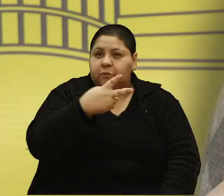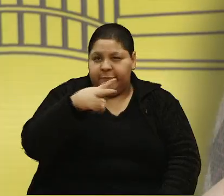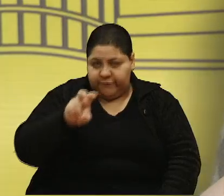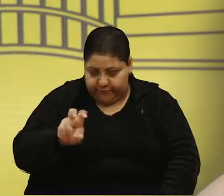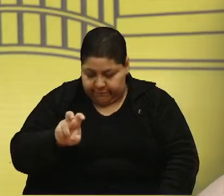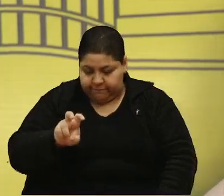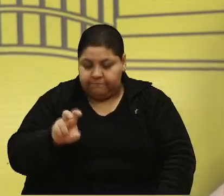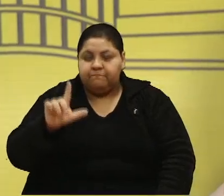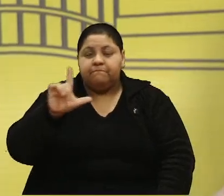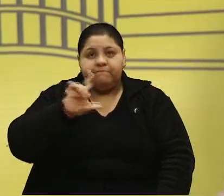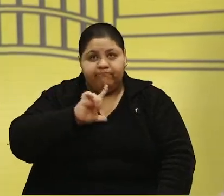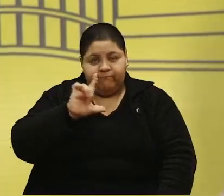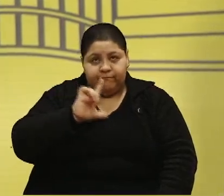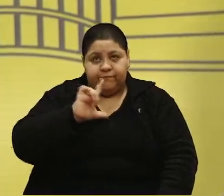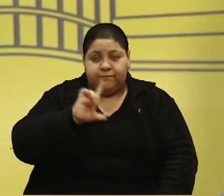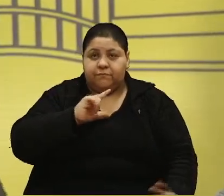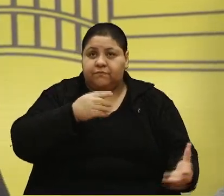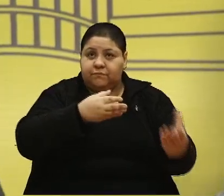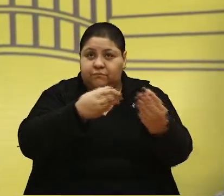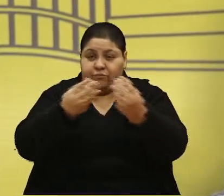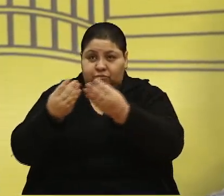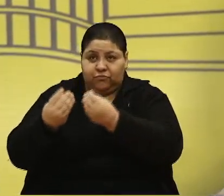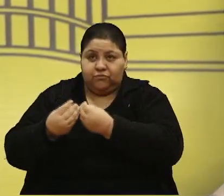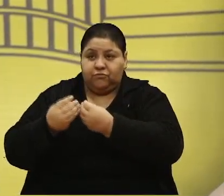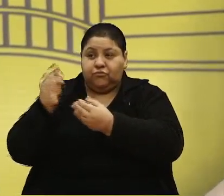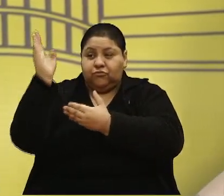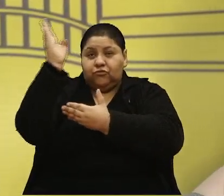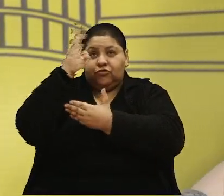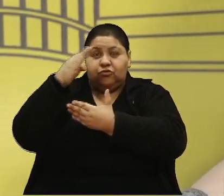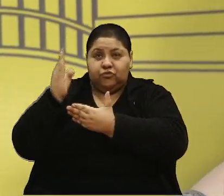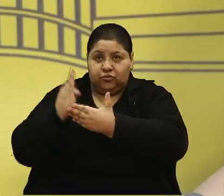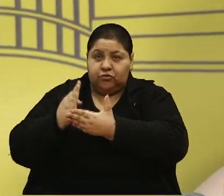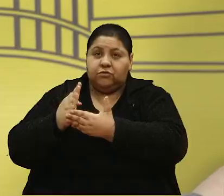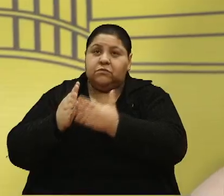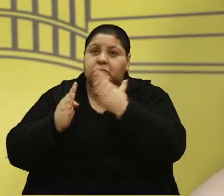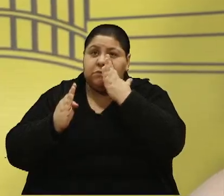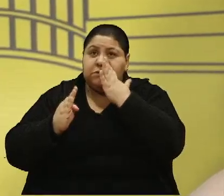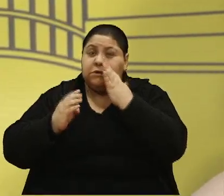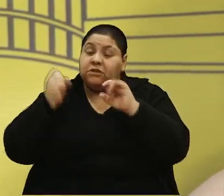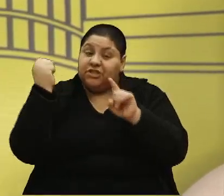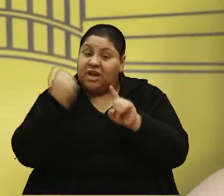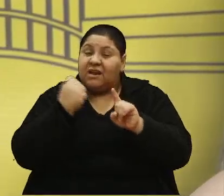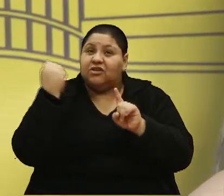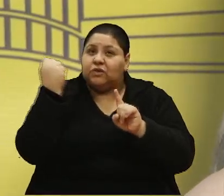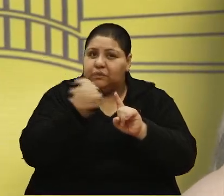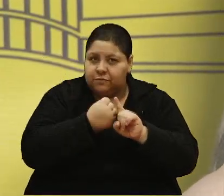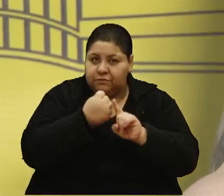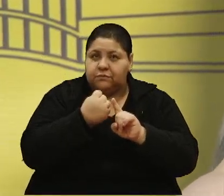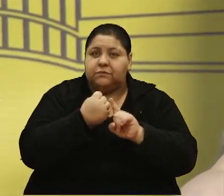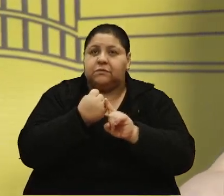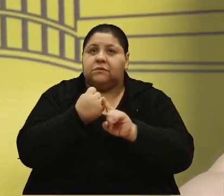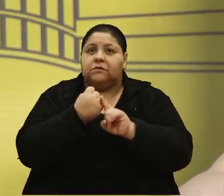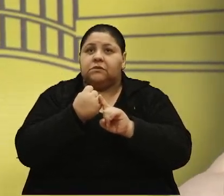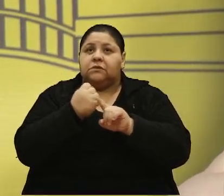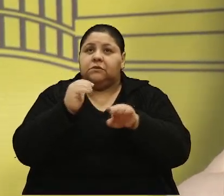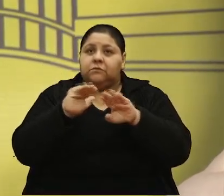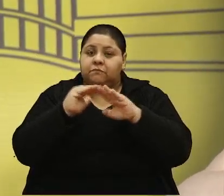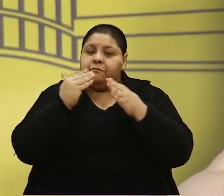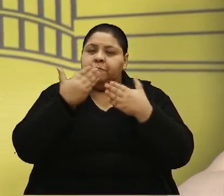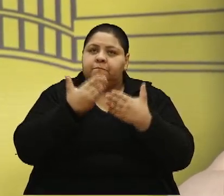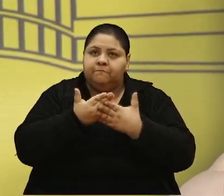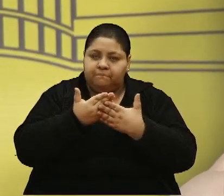2025, teve muitos casos no Brasil de agressões nas escolas,